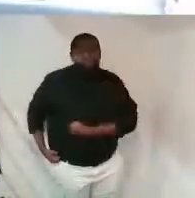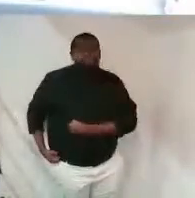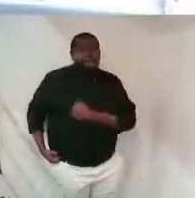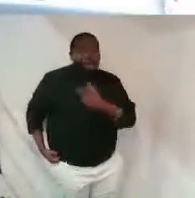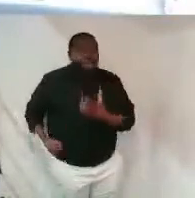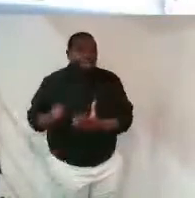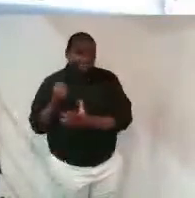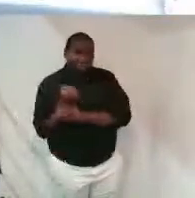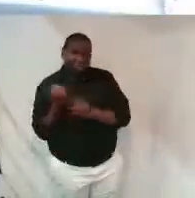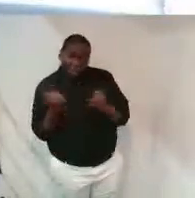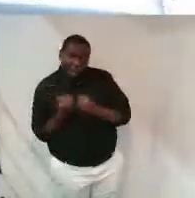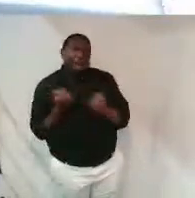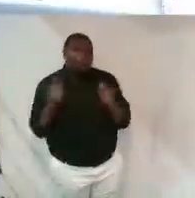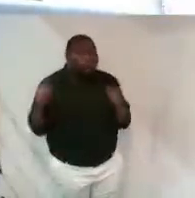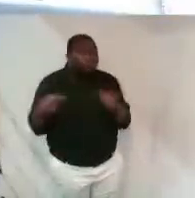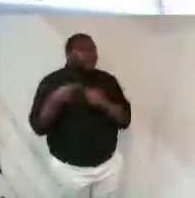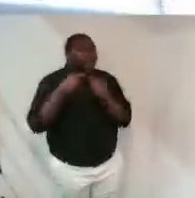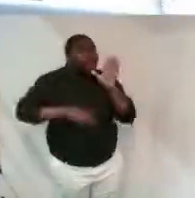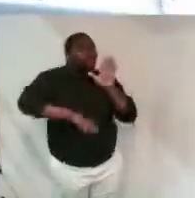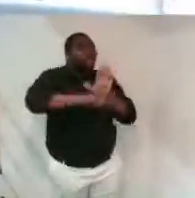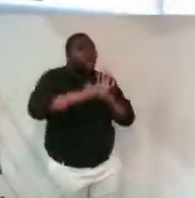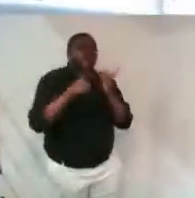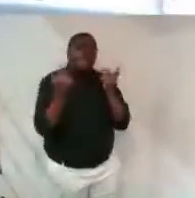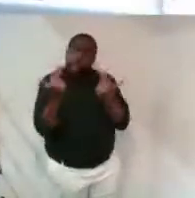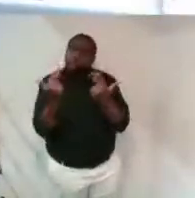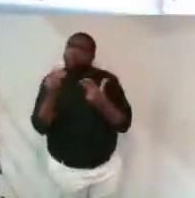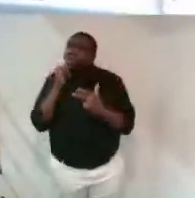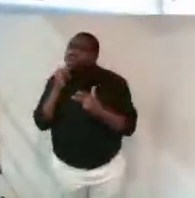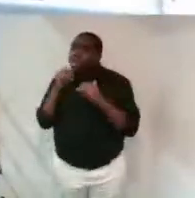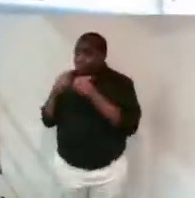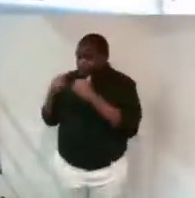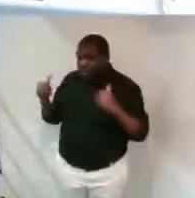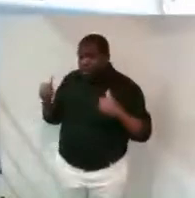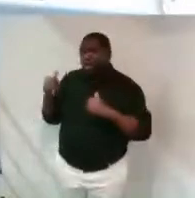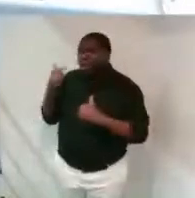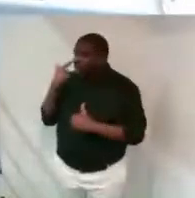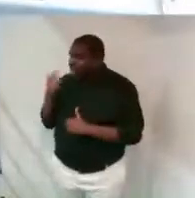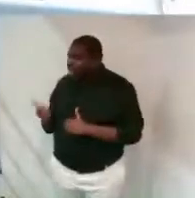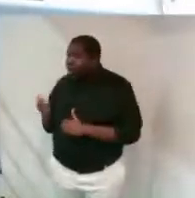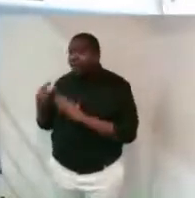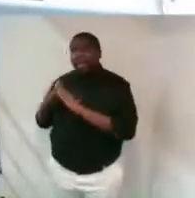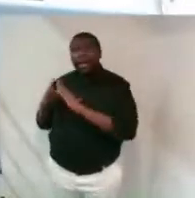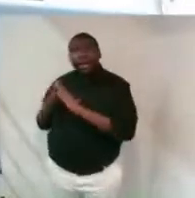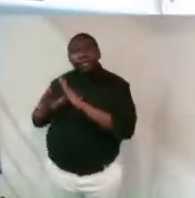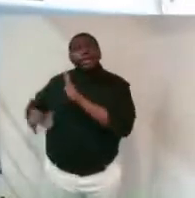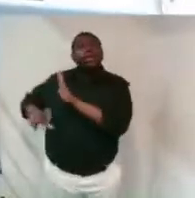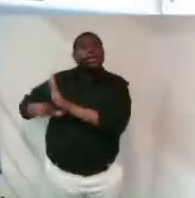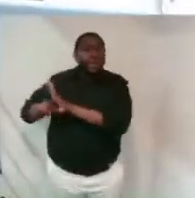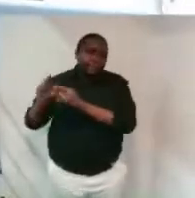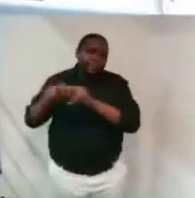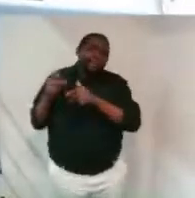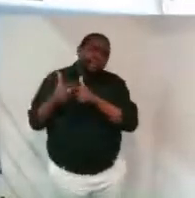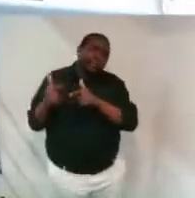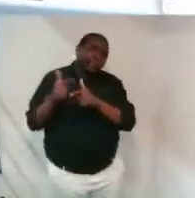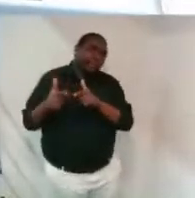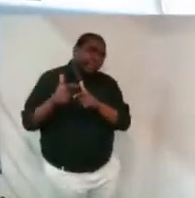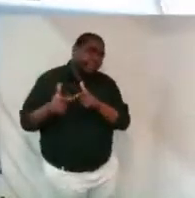Da mesma forma, estabeleceu sua obrigação de fazer a segregação em casa, tendo um programa de coleta seletiva.